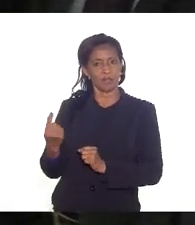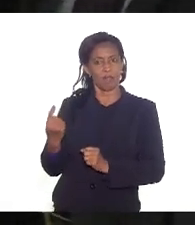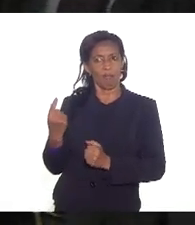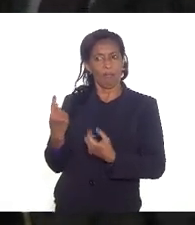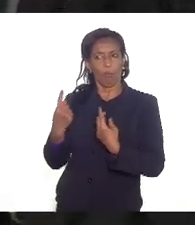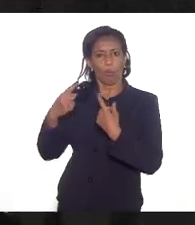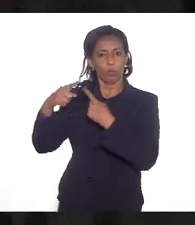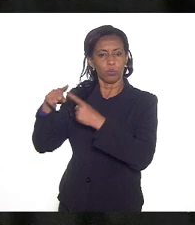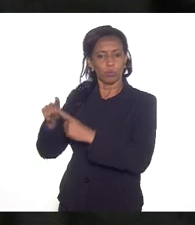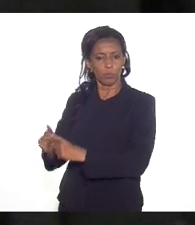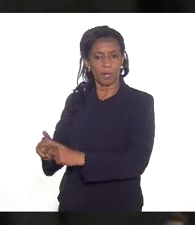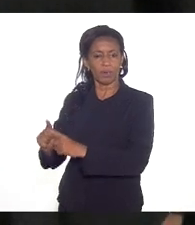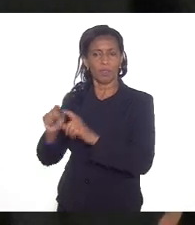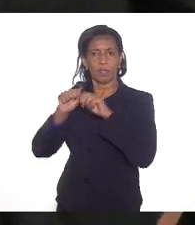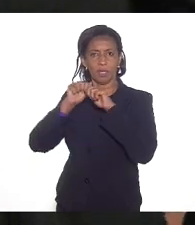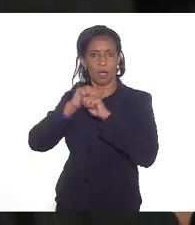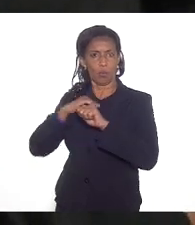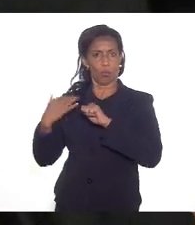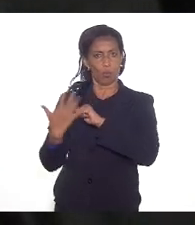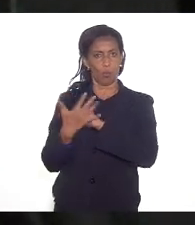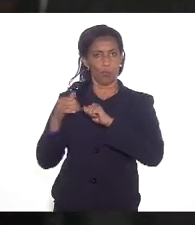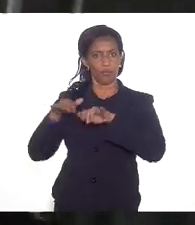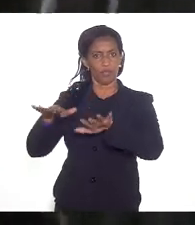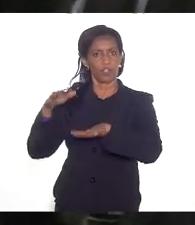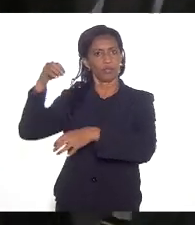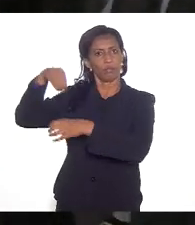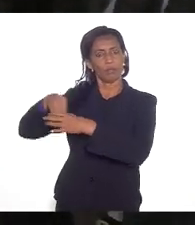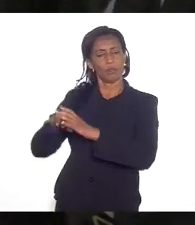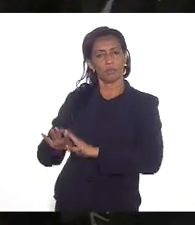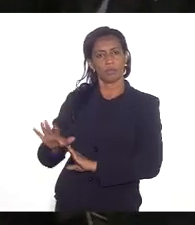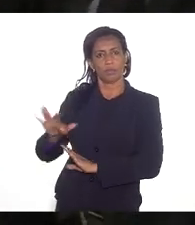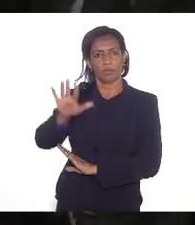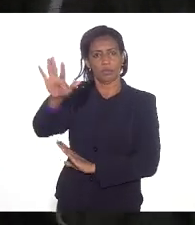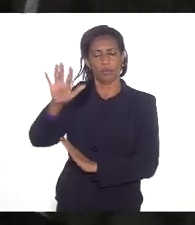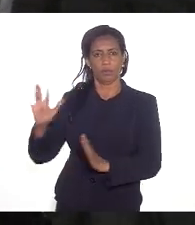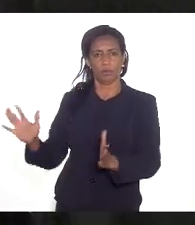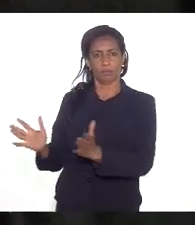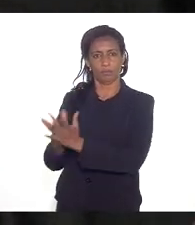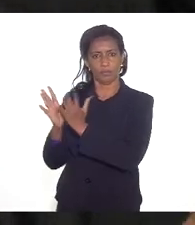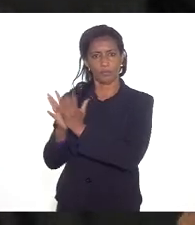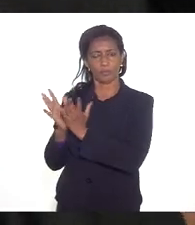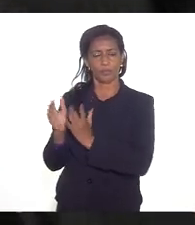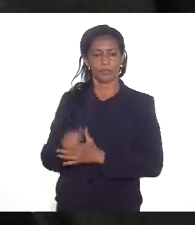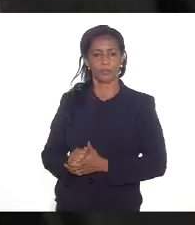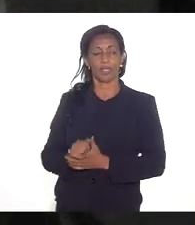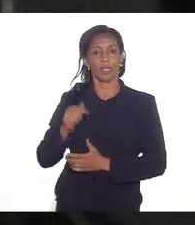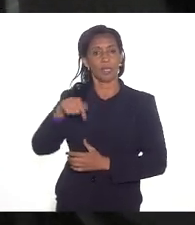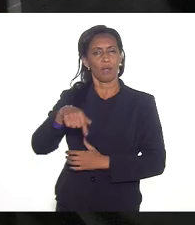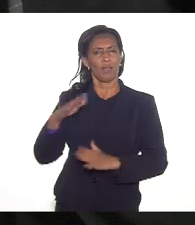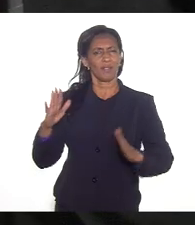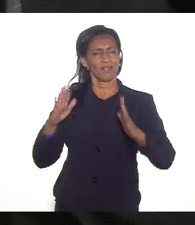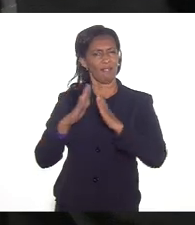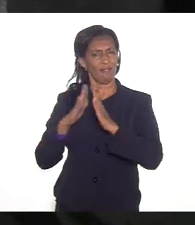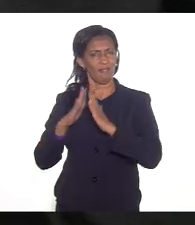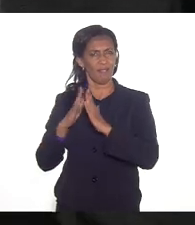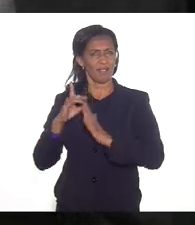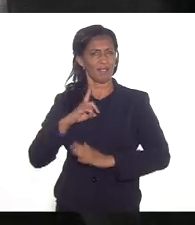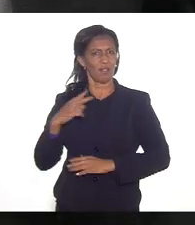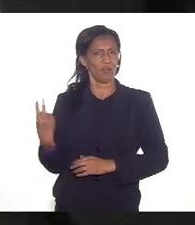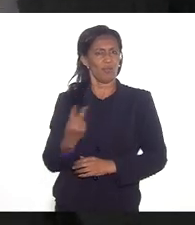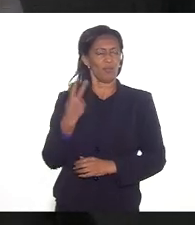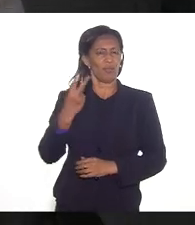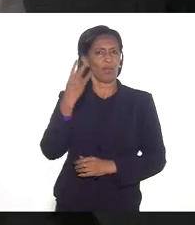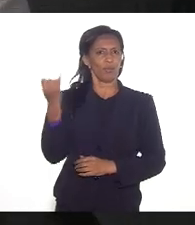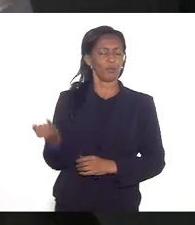a cor vídeo 19 de dentro das favelas das periferias o presidente essa casa tem um